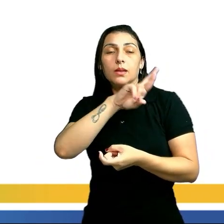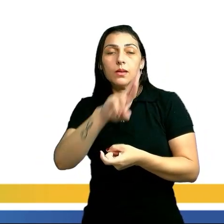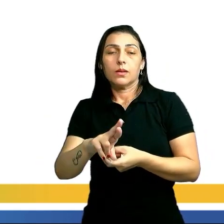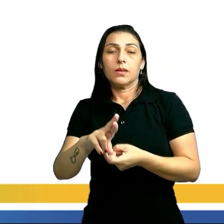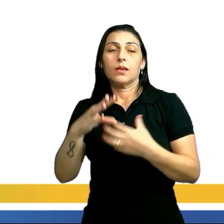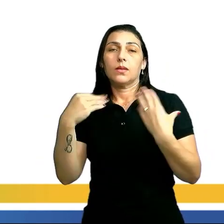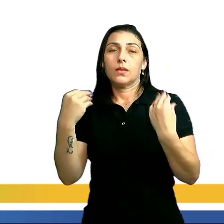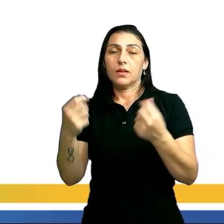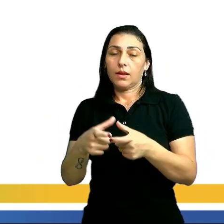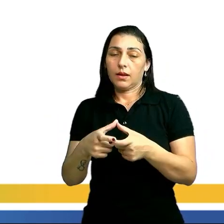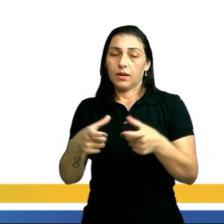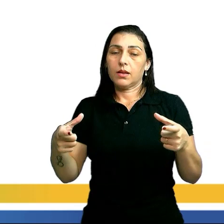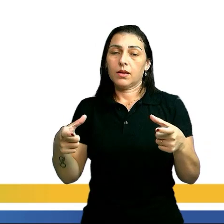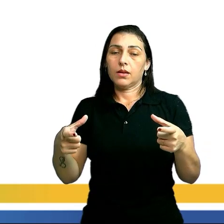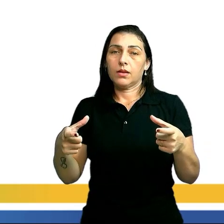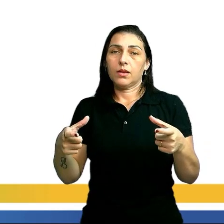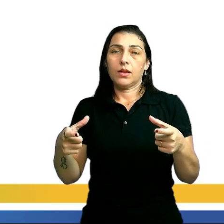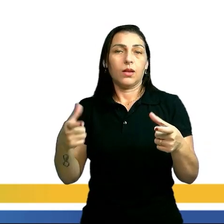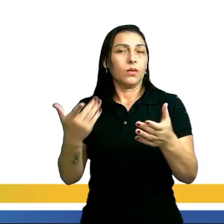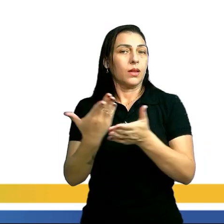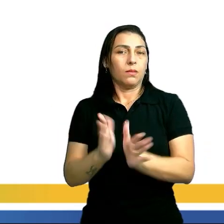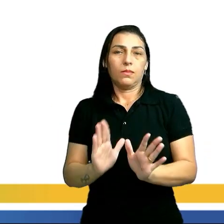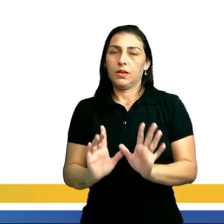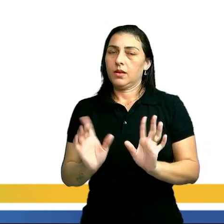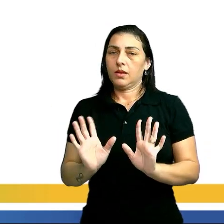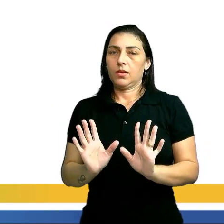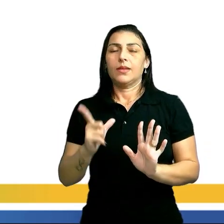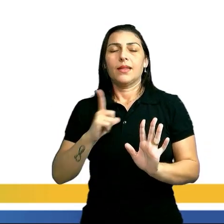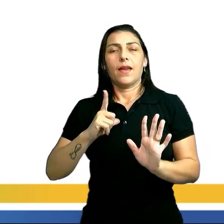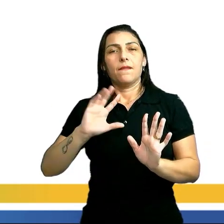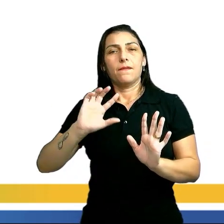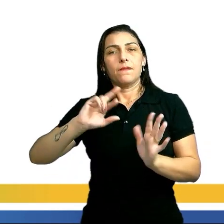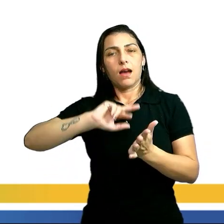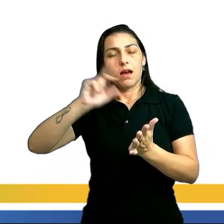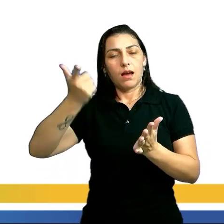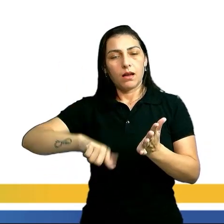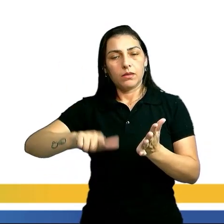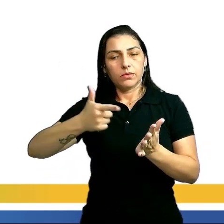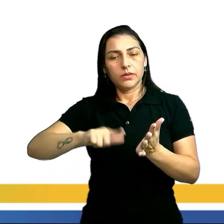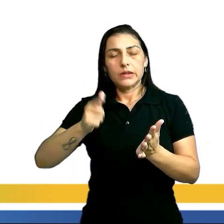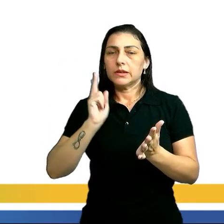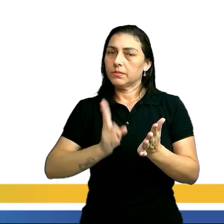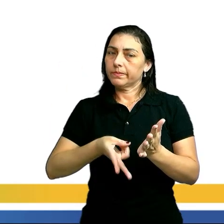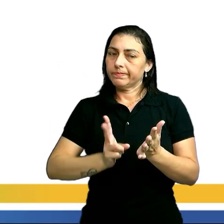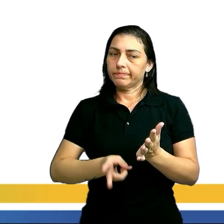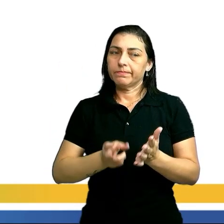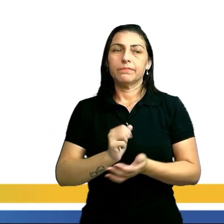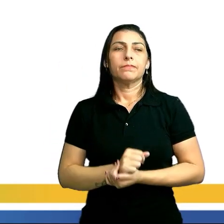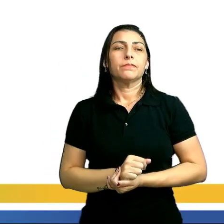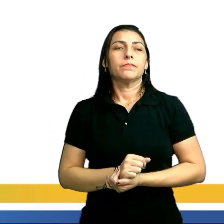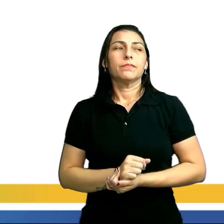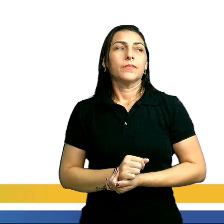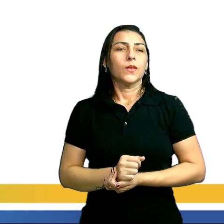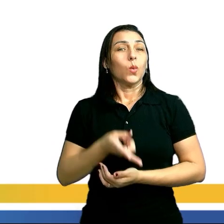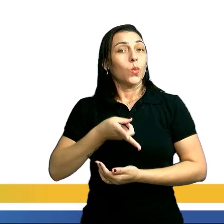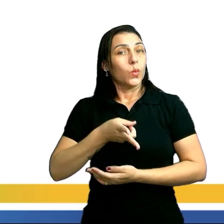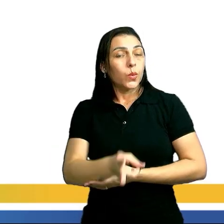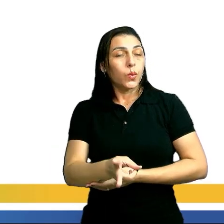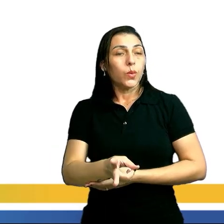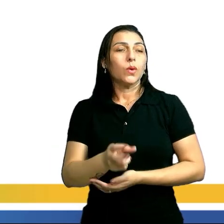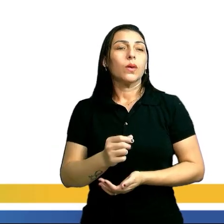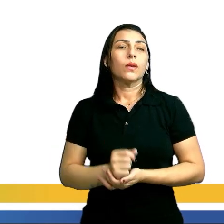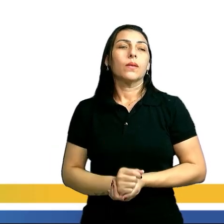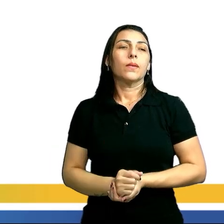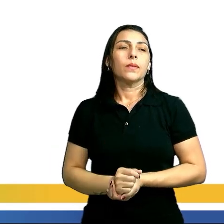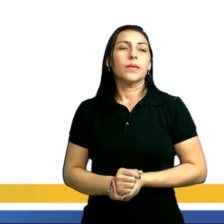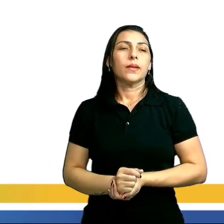é enorme, ela é grande, ela não acaba apenas aí. Tem várias outras repetições da mesma. Então, continuando, comando